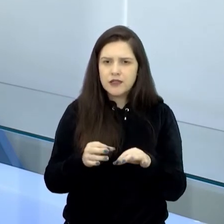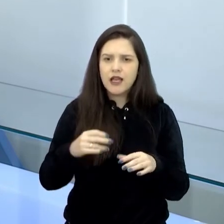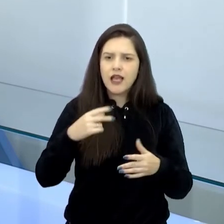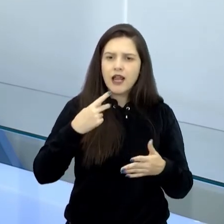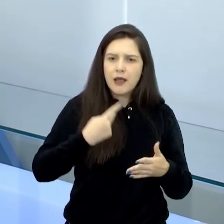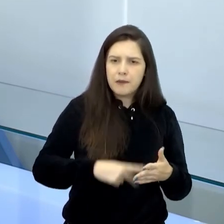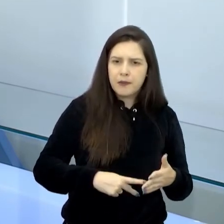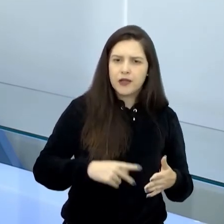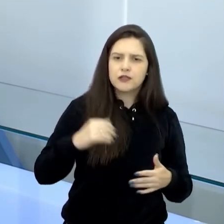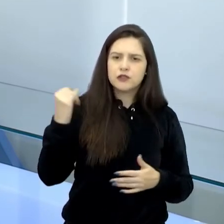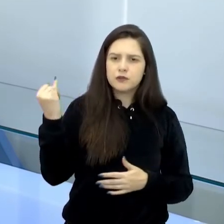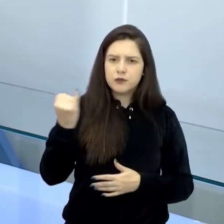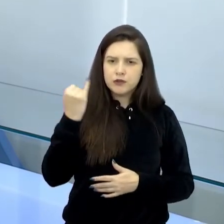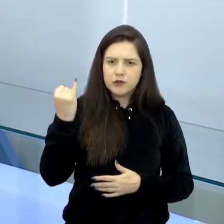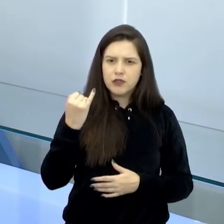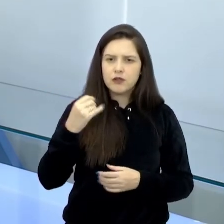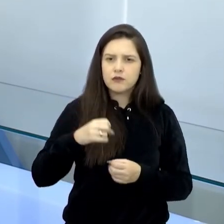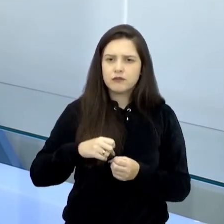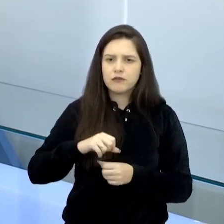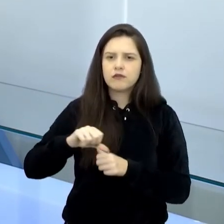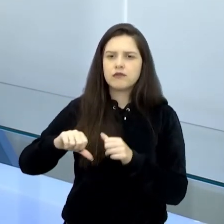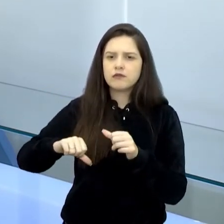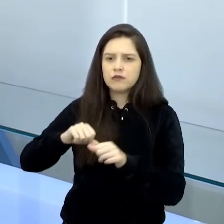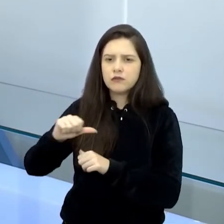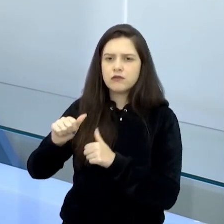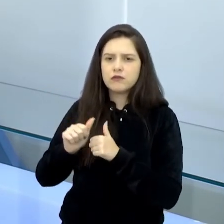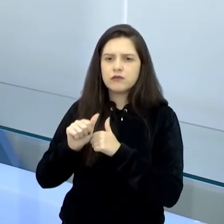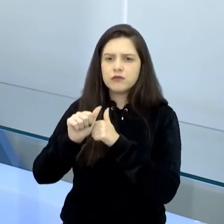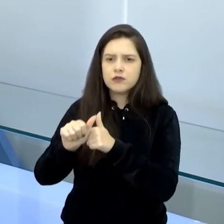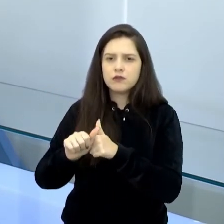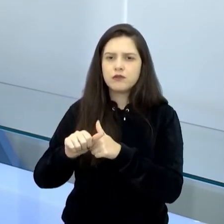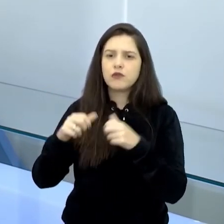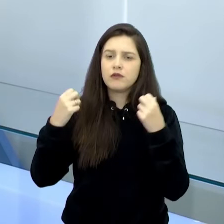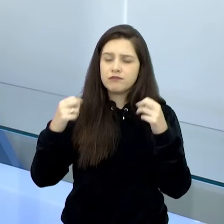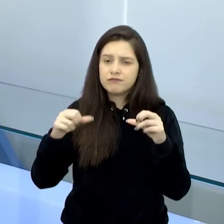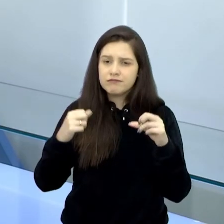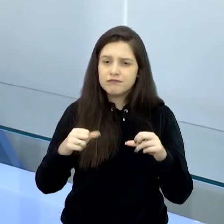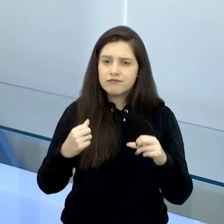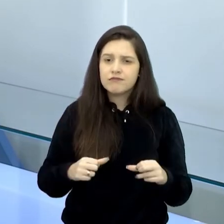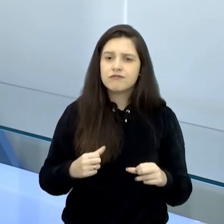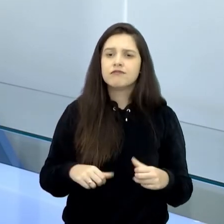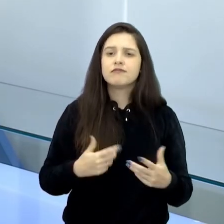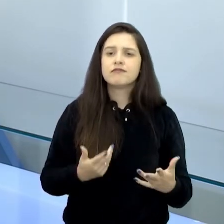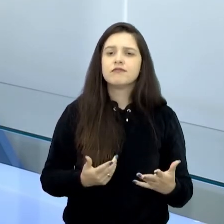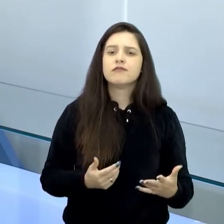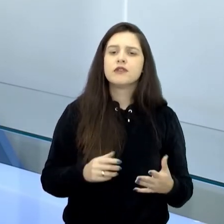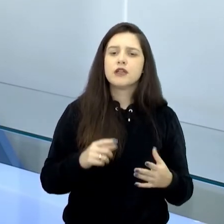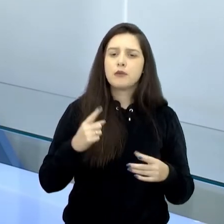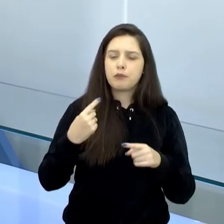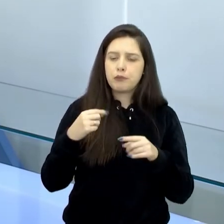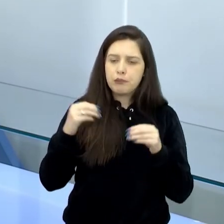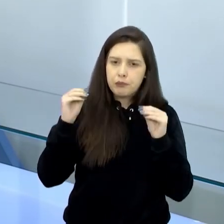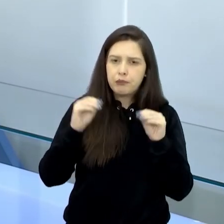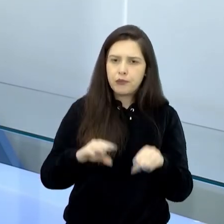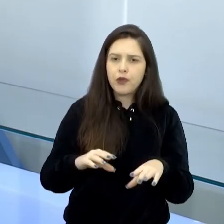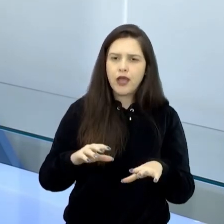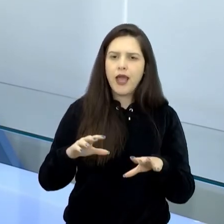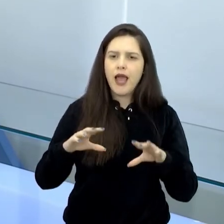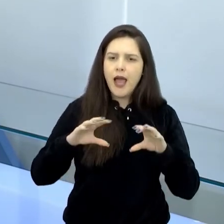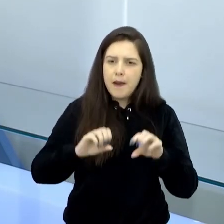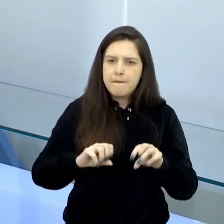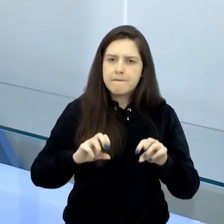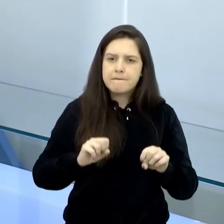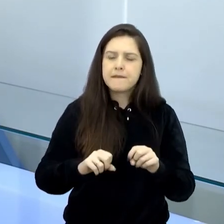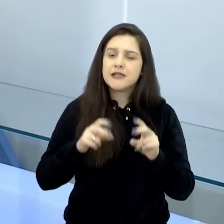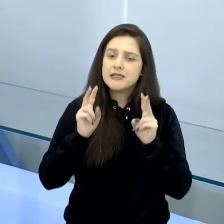por transformações acompanhadas por variações energéticas, porém a massa ela sempre